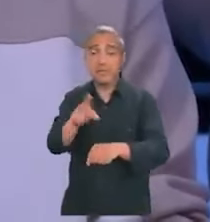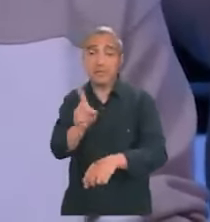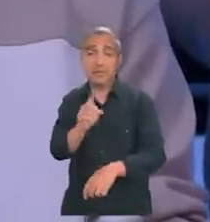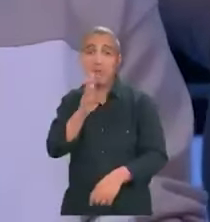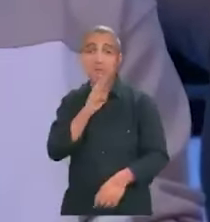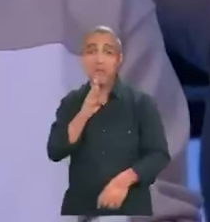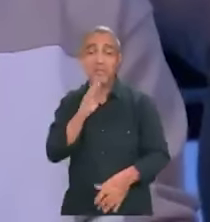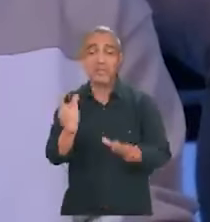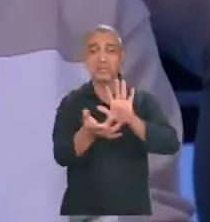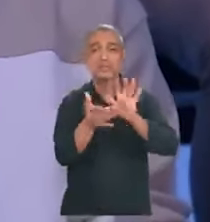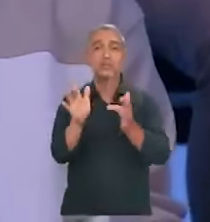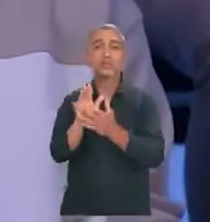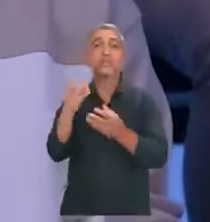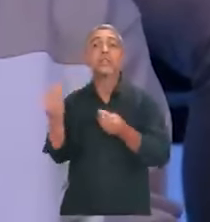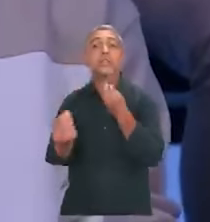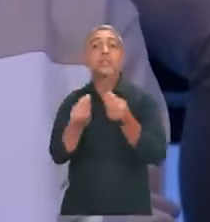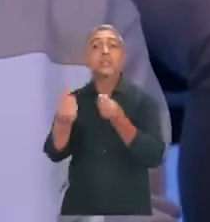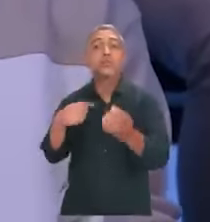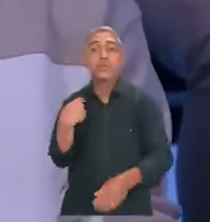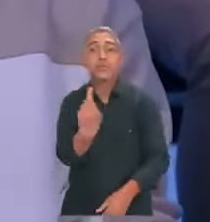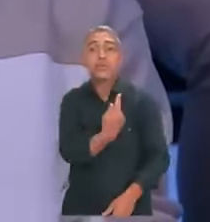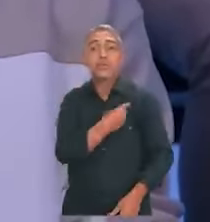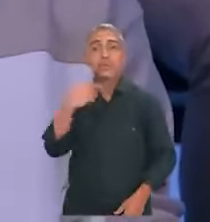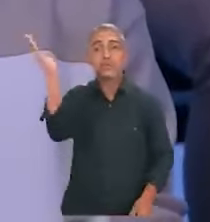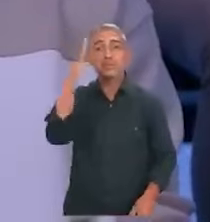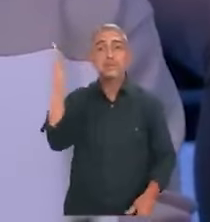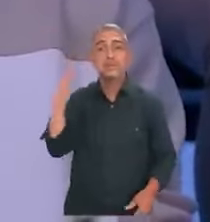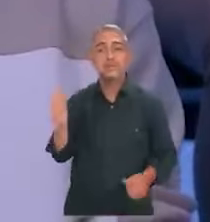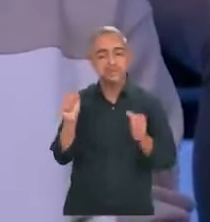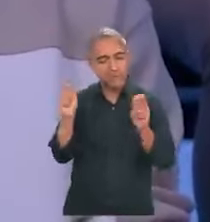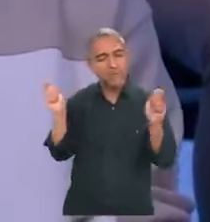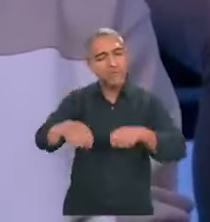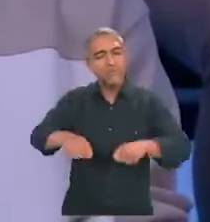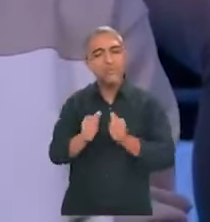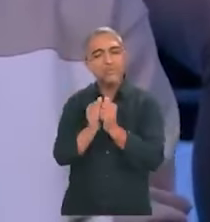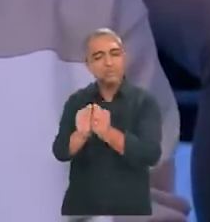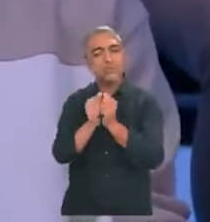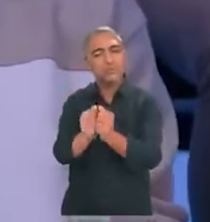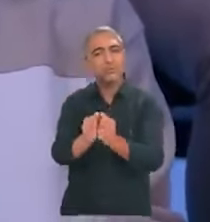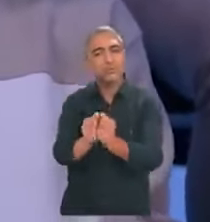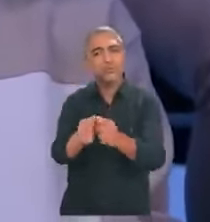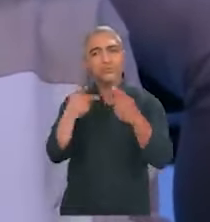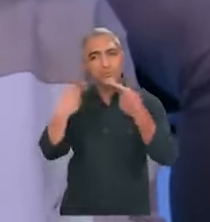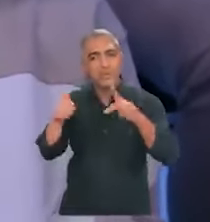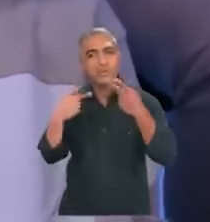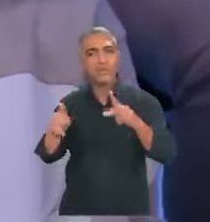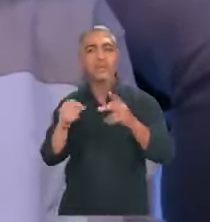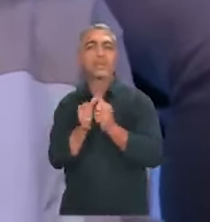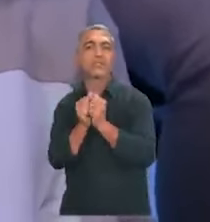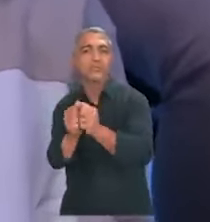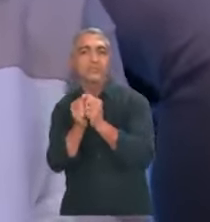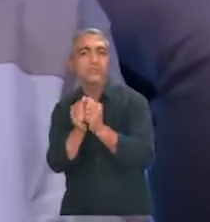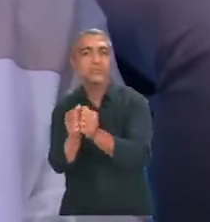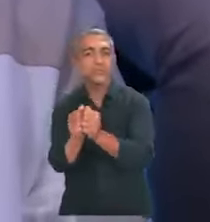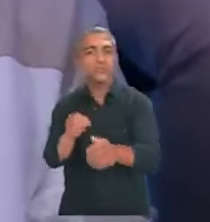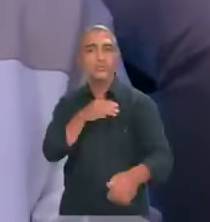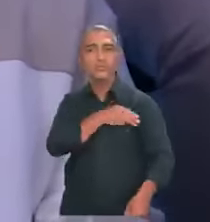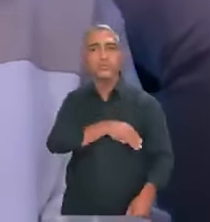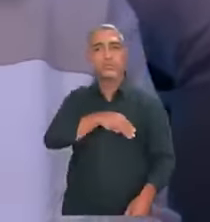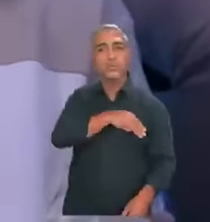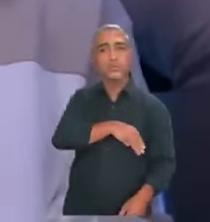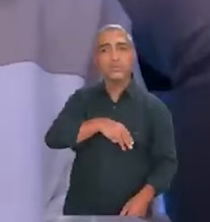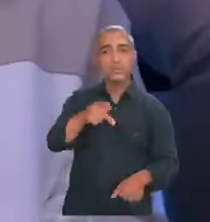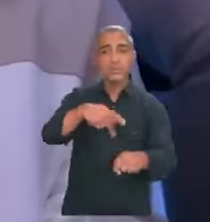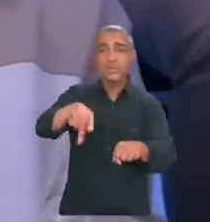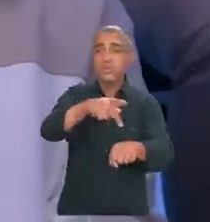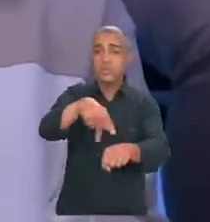nós, brasileiros, podemos estar trabalhando junto com o Business as Mission em países como a Índia, a China,